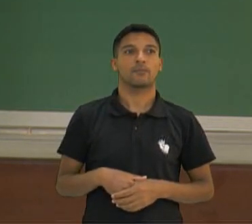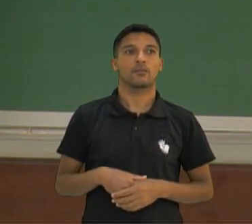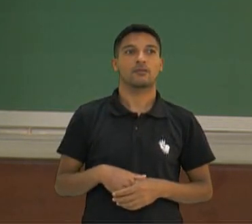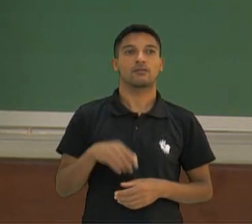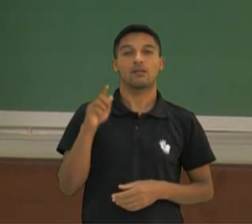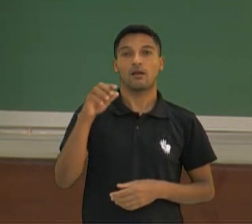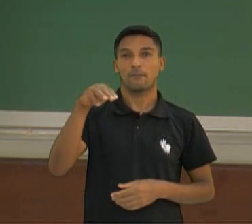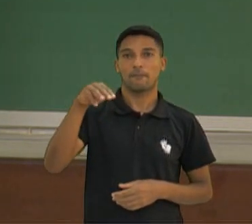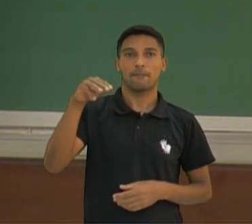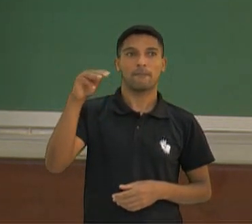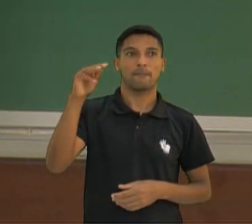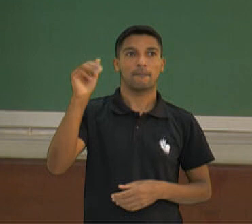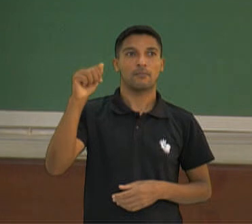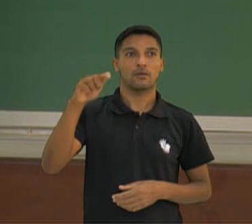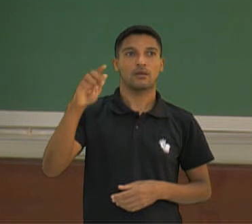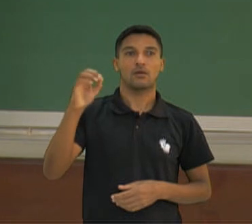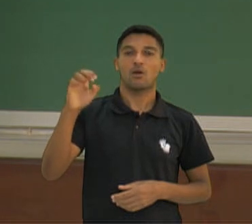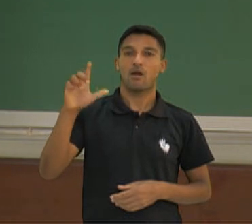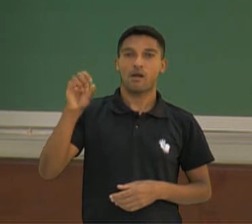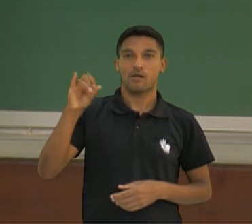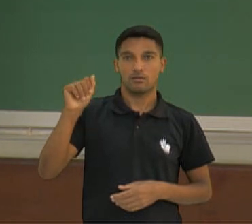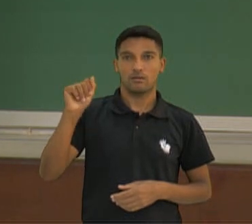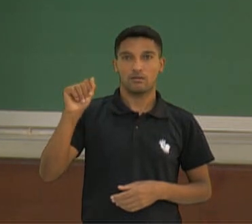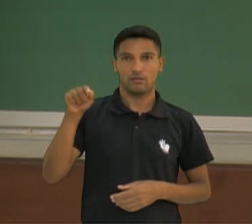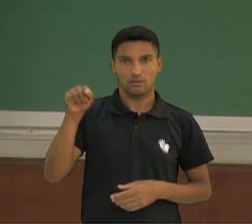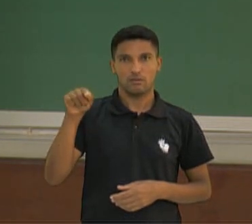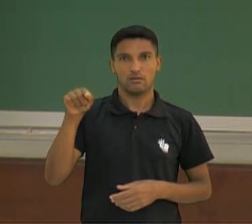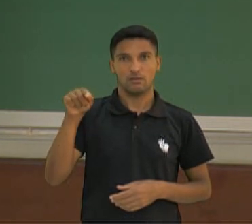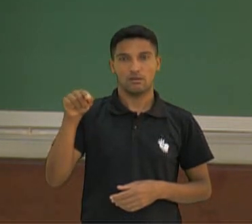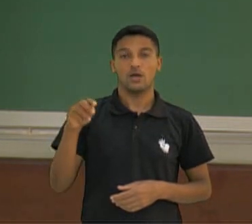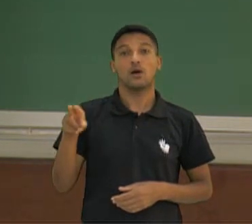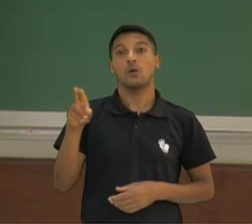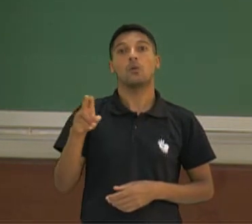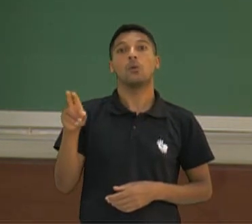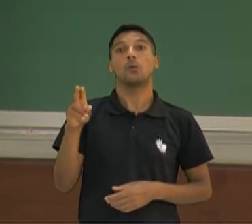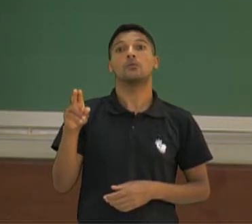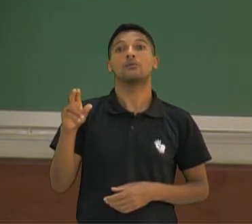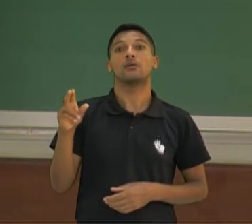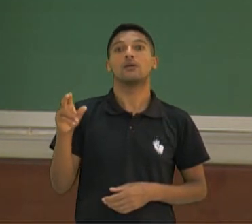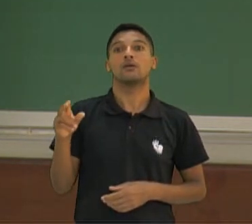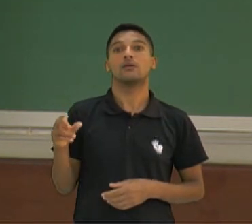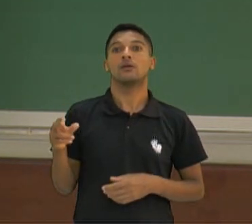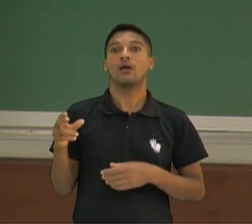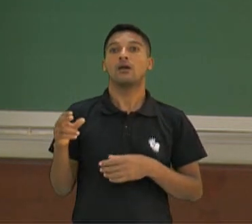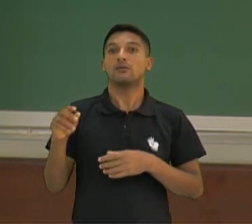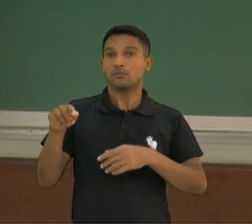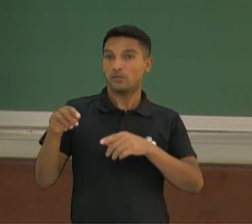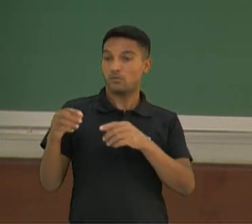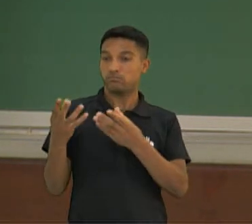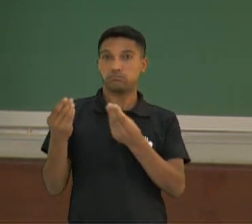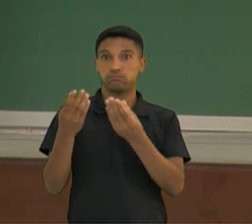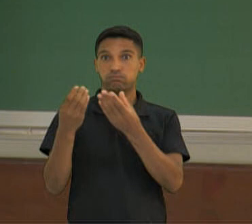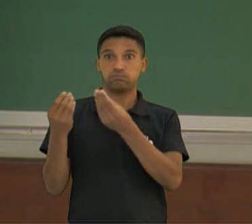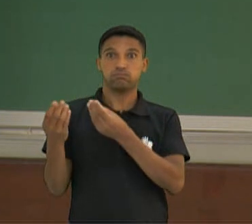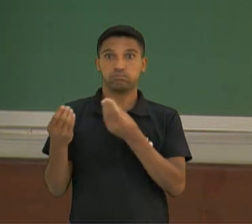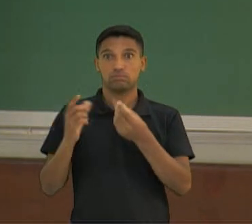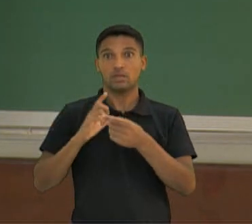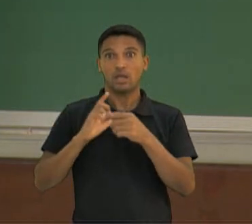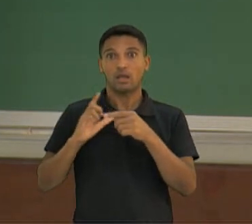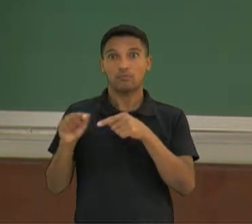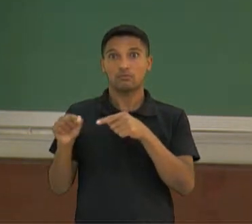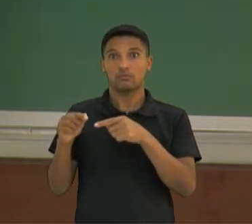cavalo, é um animal importantíssimo aí na Mongólia. Mas o fato é que o Extremo Oriente tem lá a China, Japão e as duas Coreias.